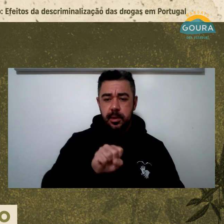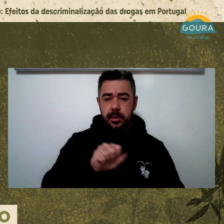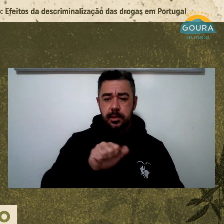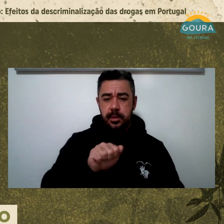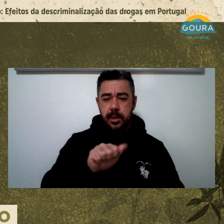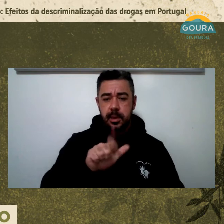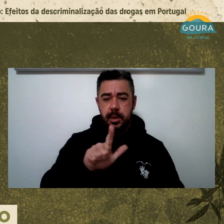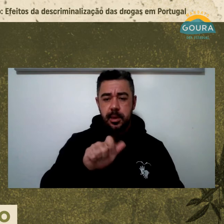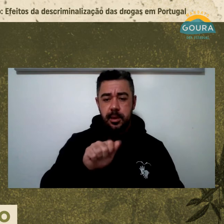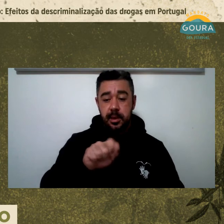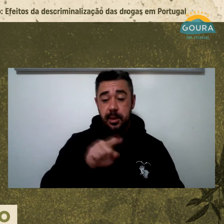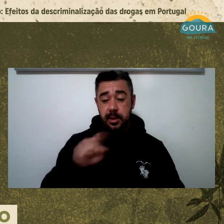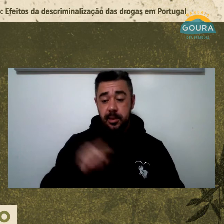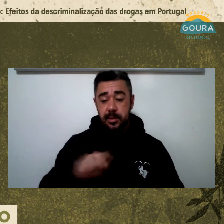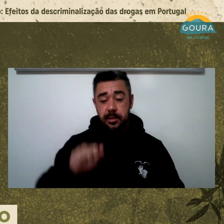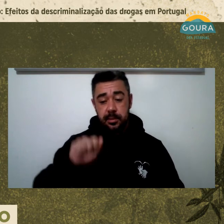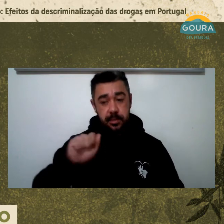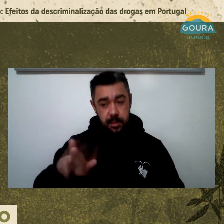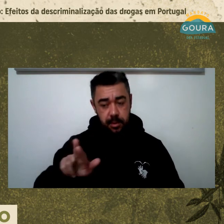coisa,